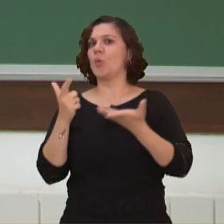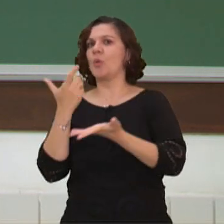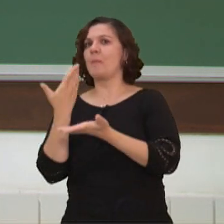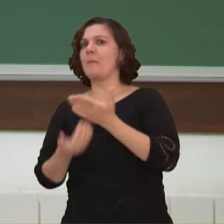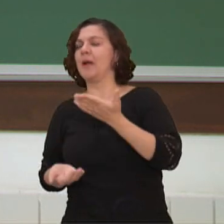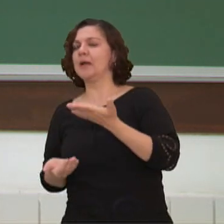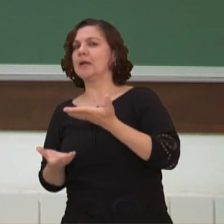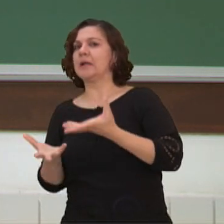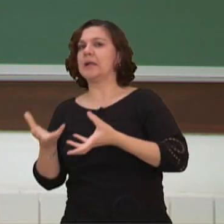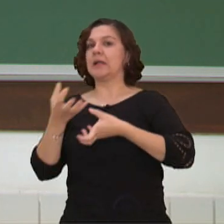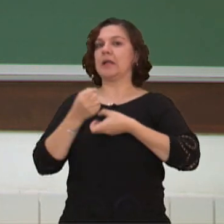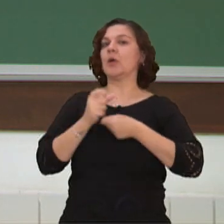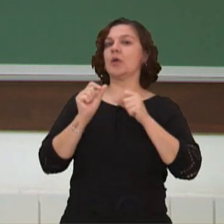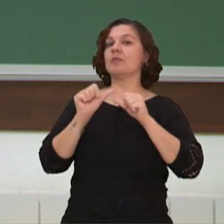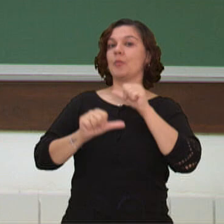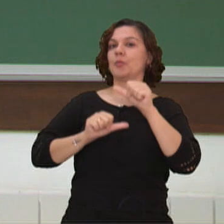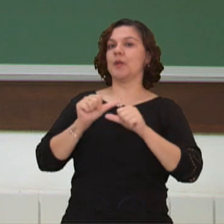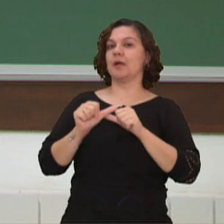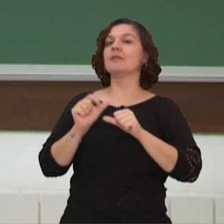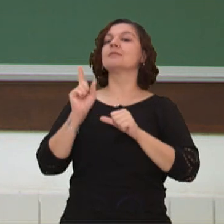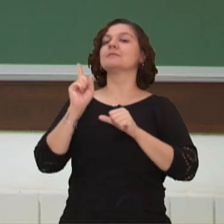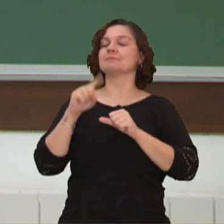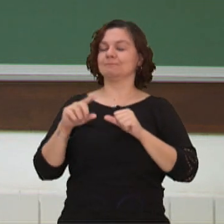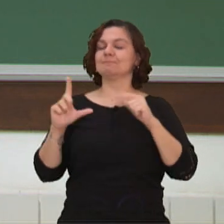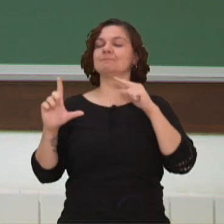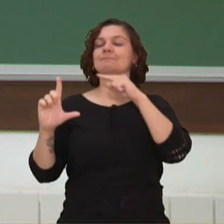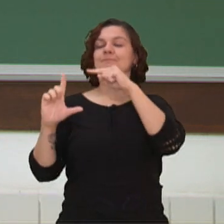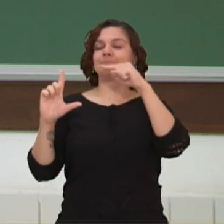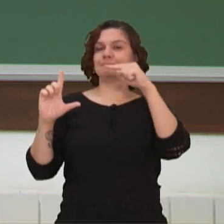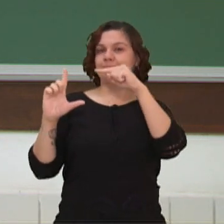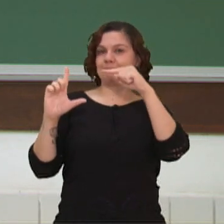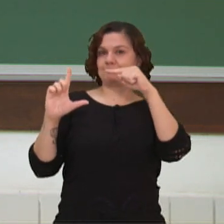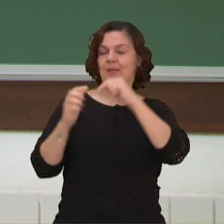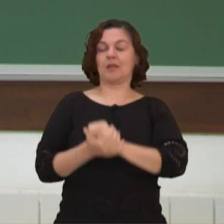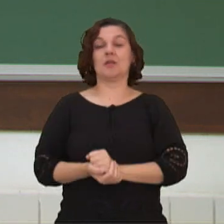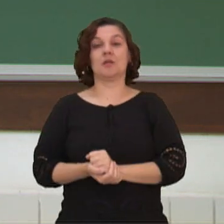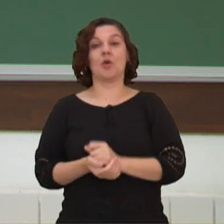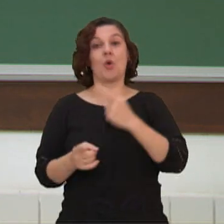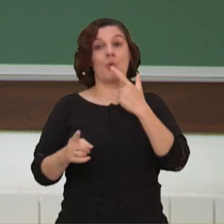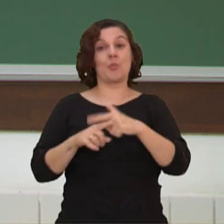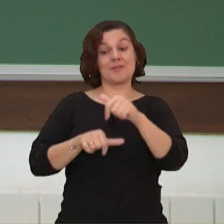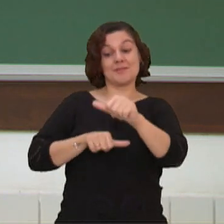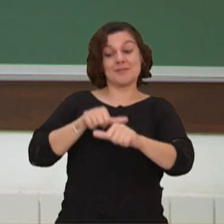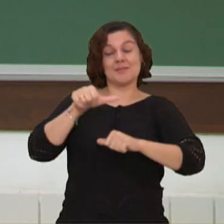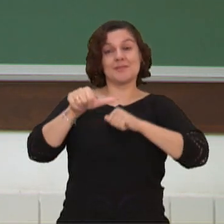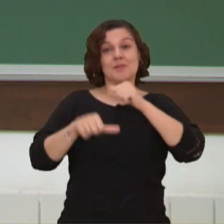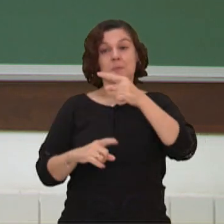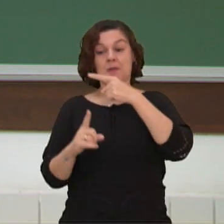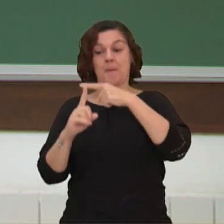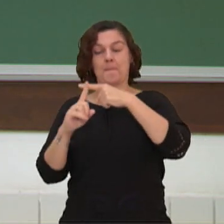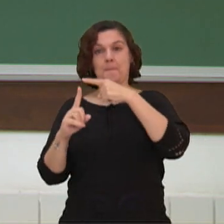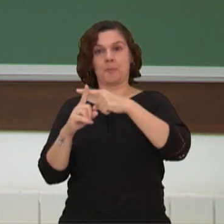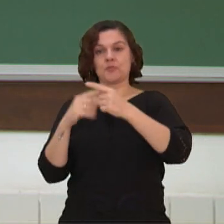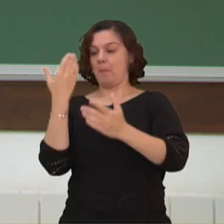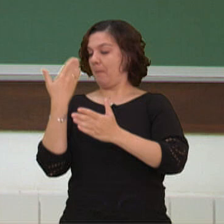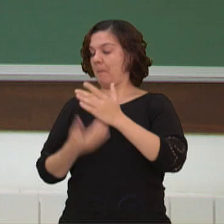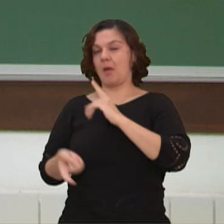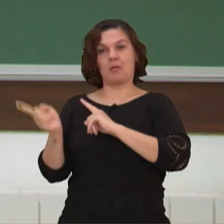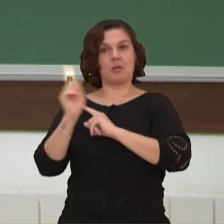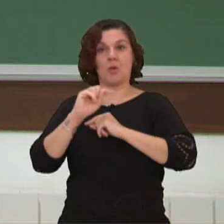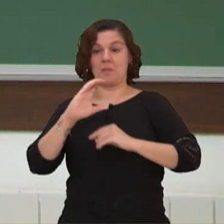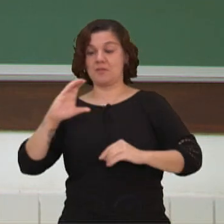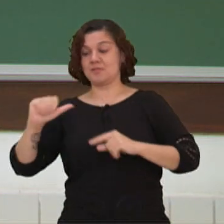que vai mudar é o número de elétrons. Se mudar o número de prótons, ele deixa de ser cálcio. Então, um